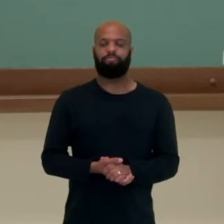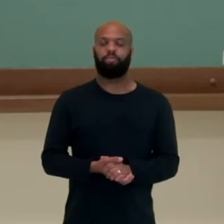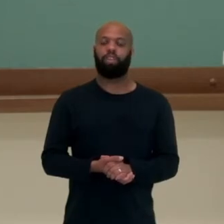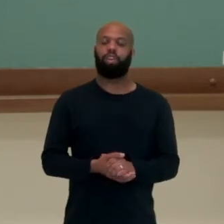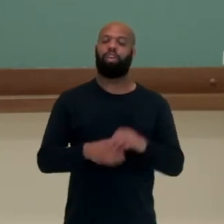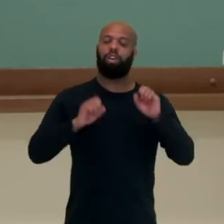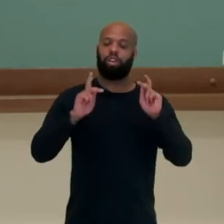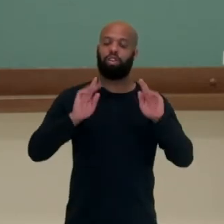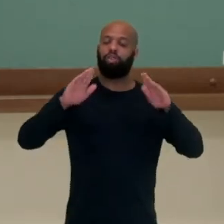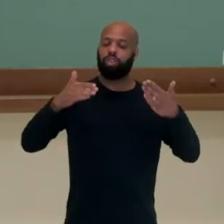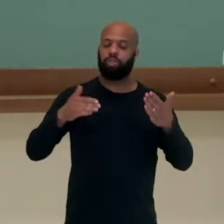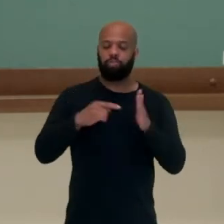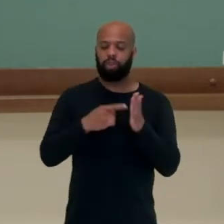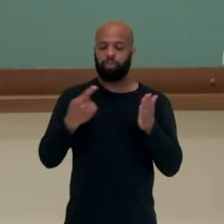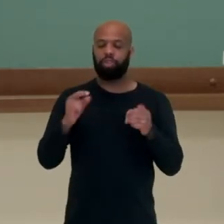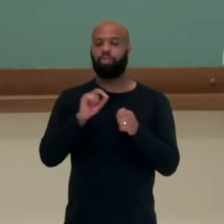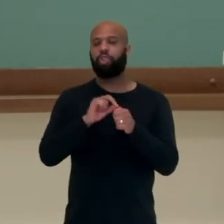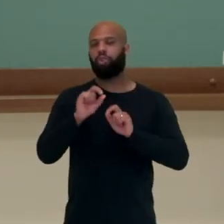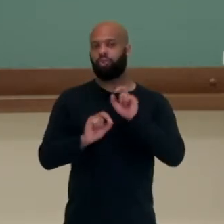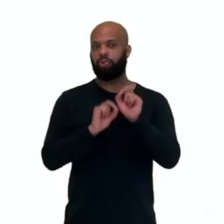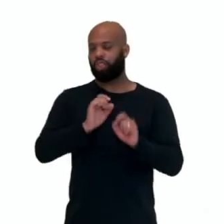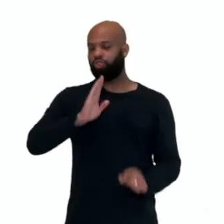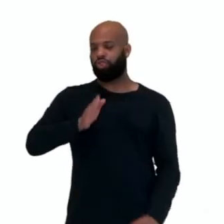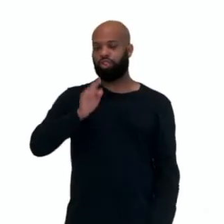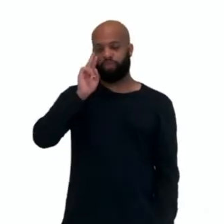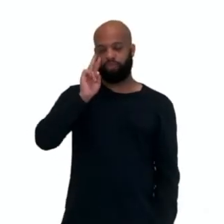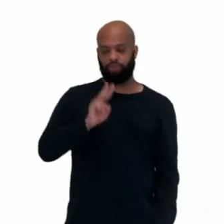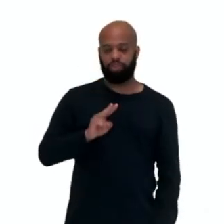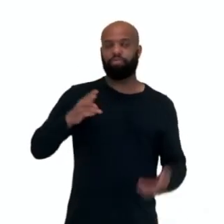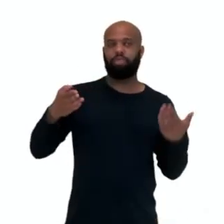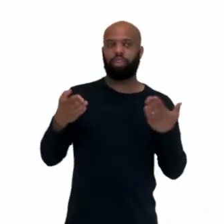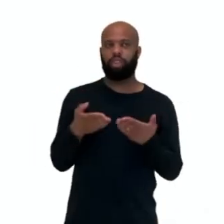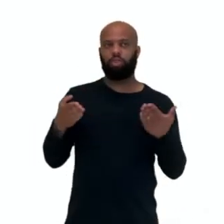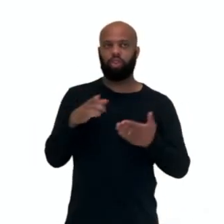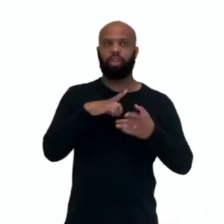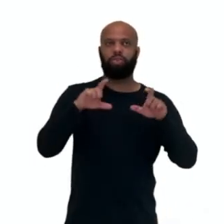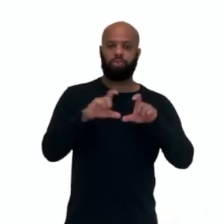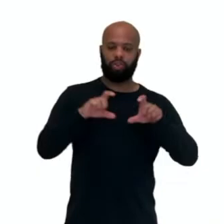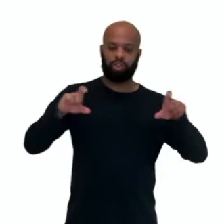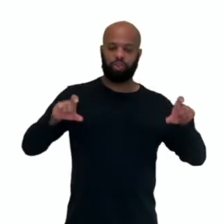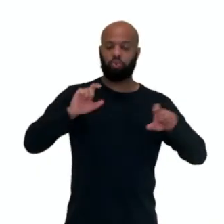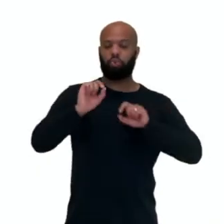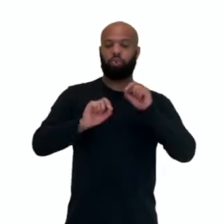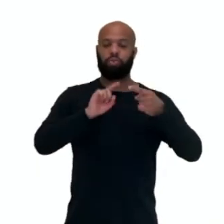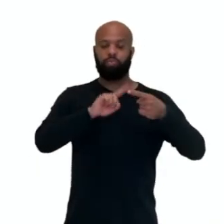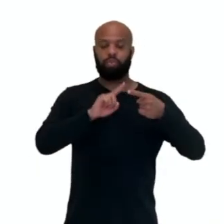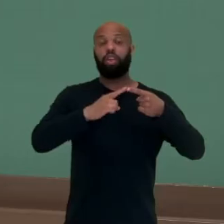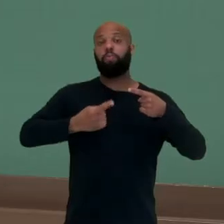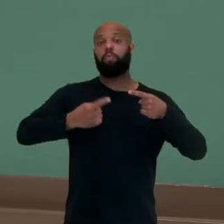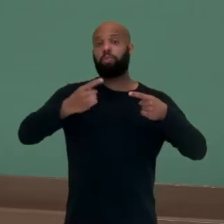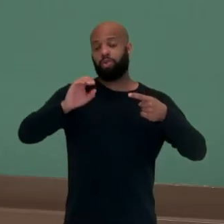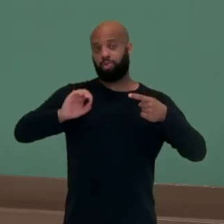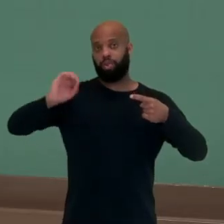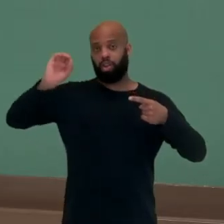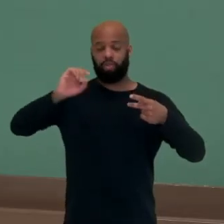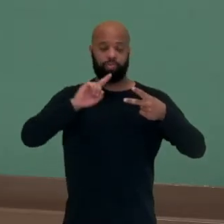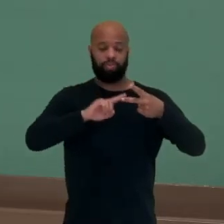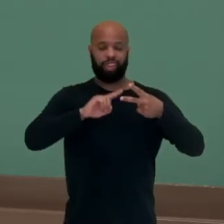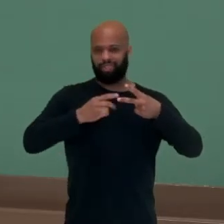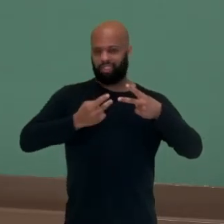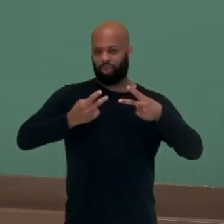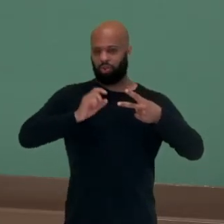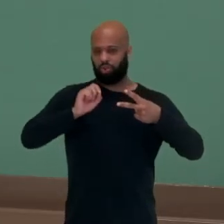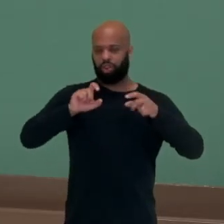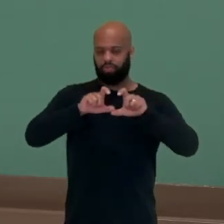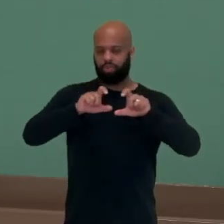Então, galera, primeiro, a gente já viu aqui, nós vamos ter uma equação de primeiro grau. Nessa segunda, uma equação